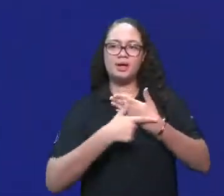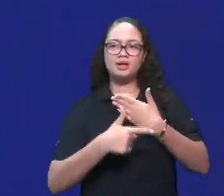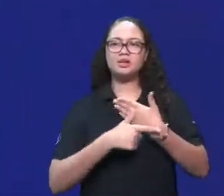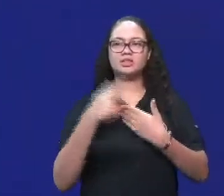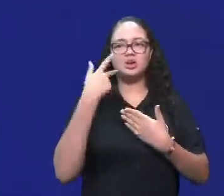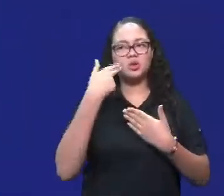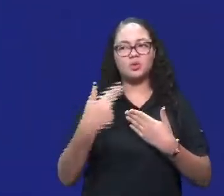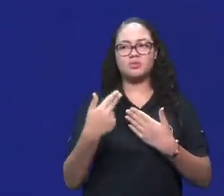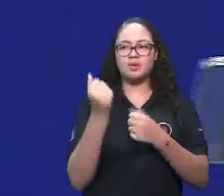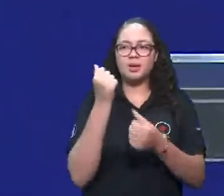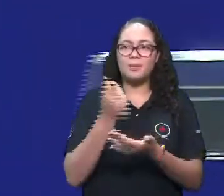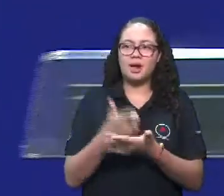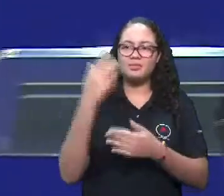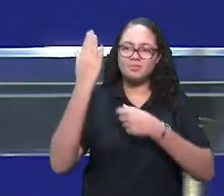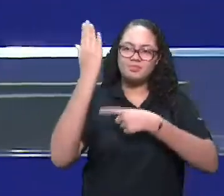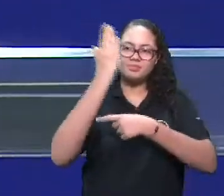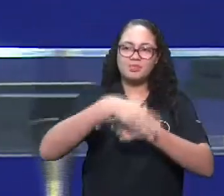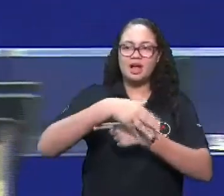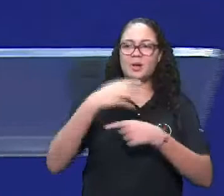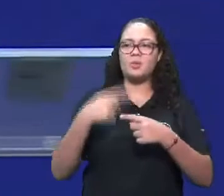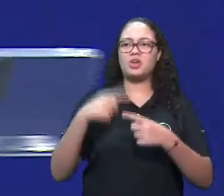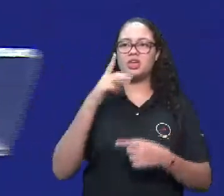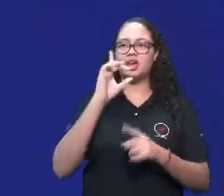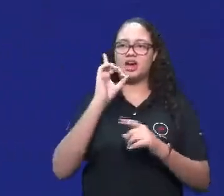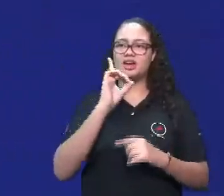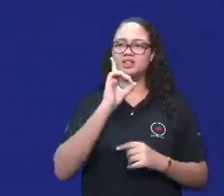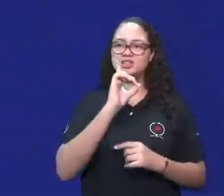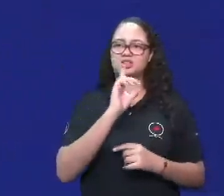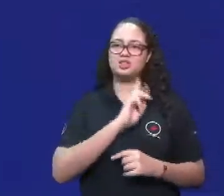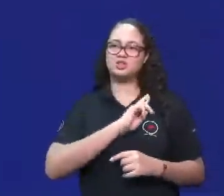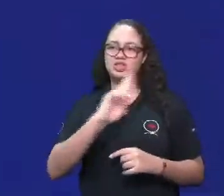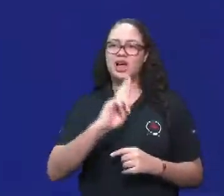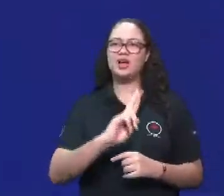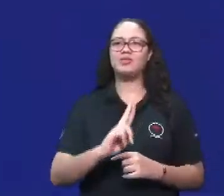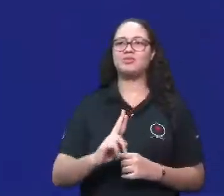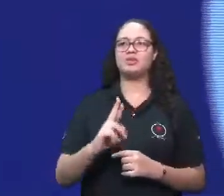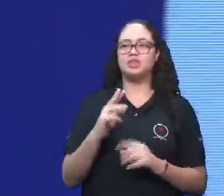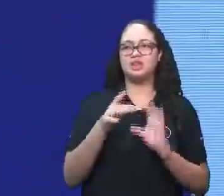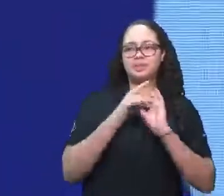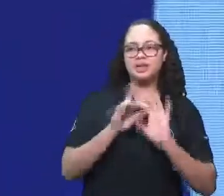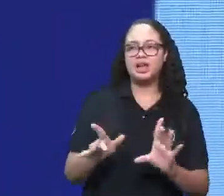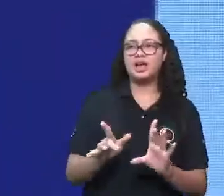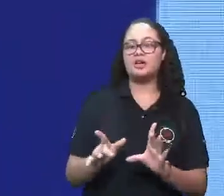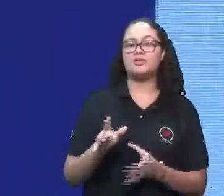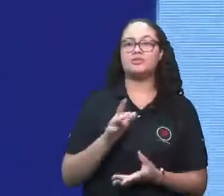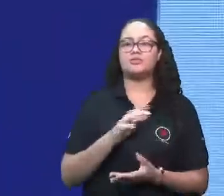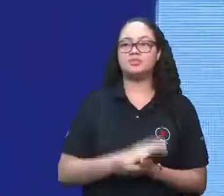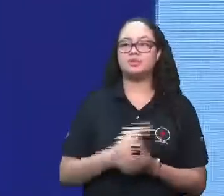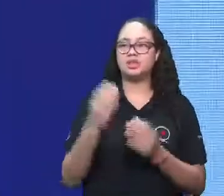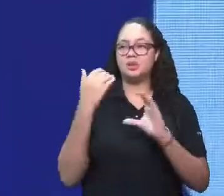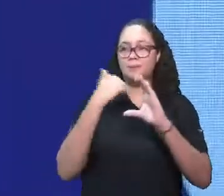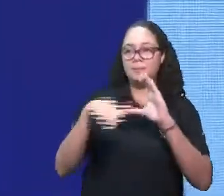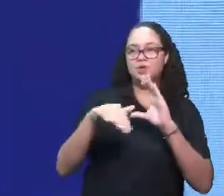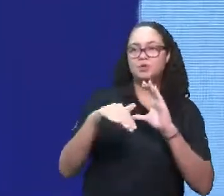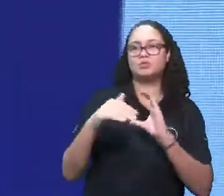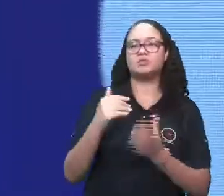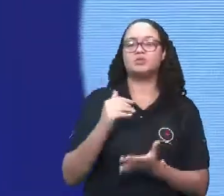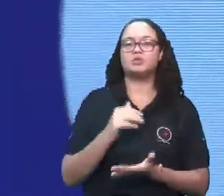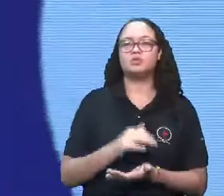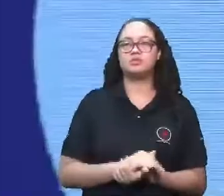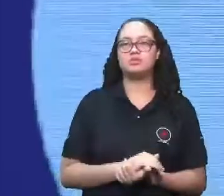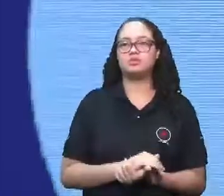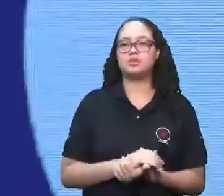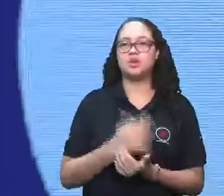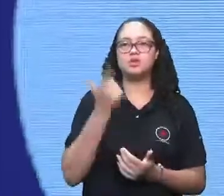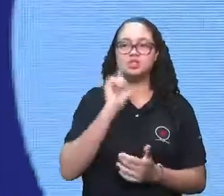Rio, porque a diretoria autorizava. Eu mandei uma mensagem para o diretor. Eu escrevi assim, olha, já dá para